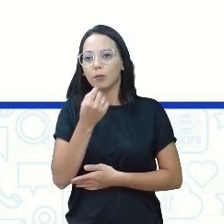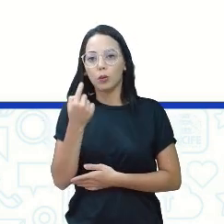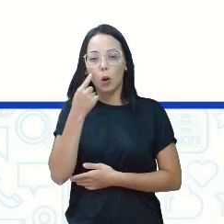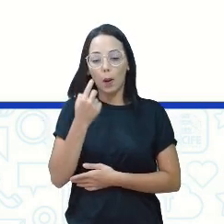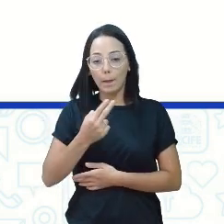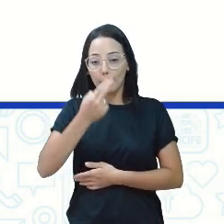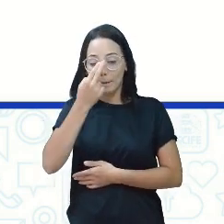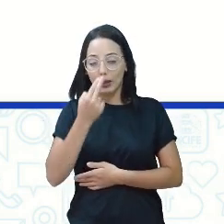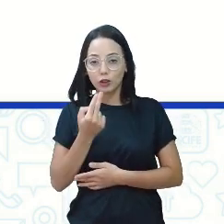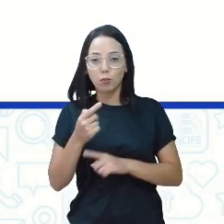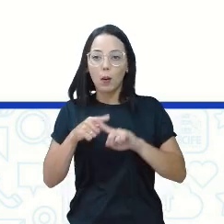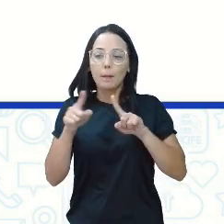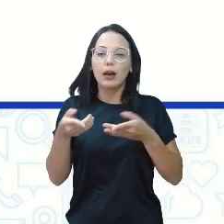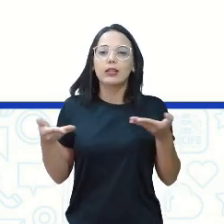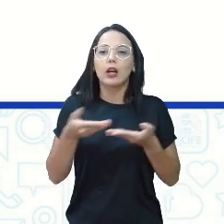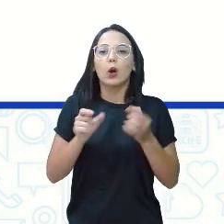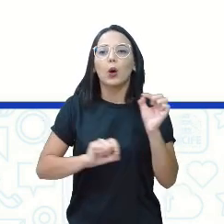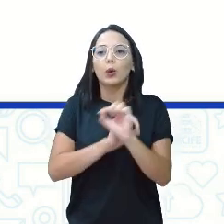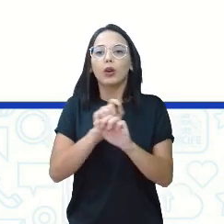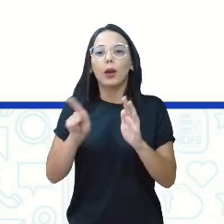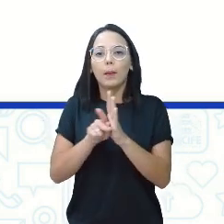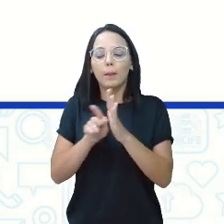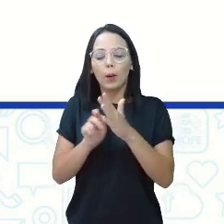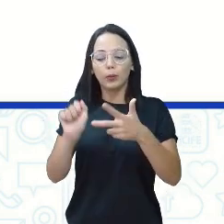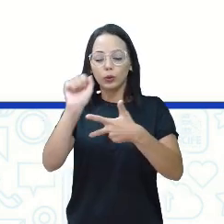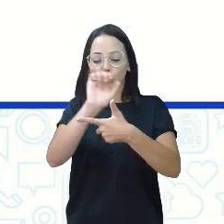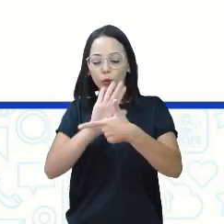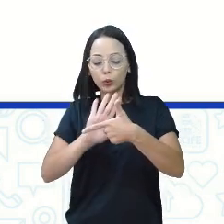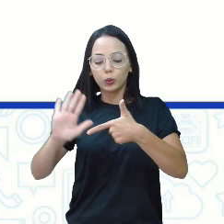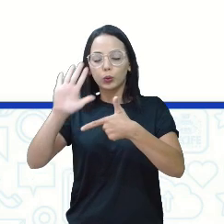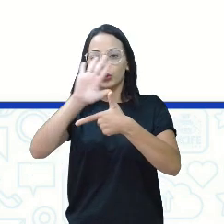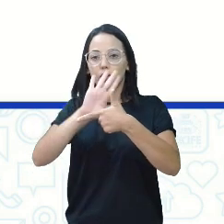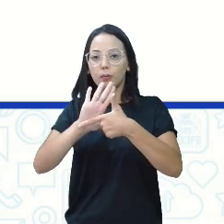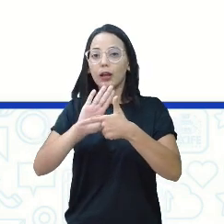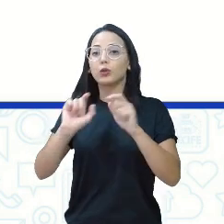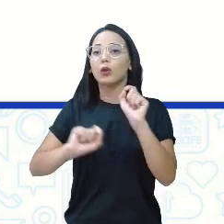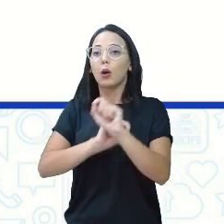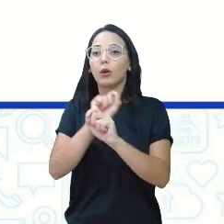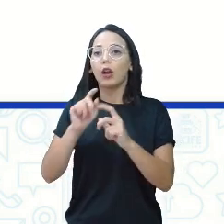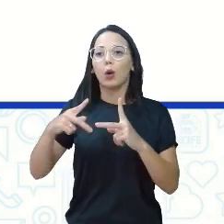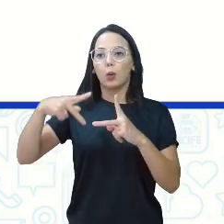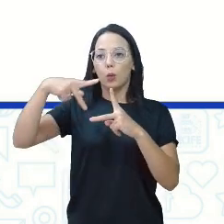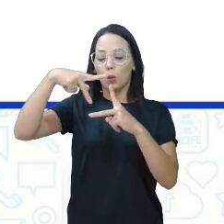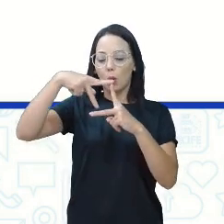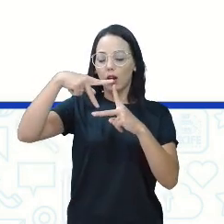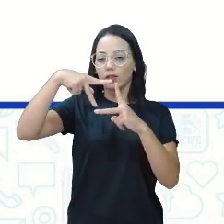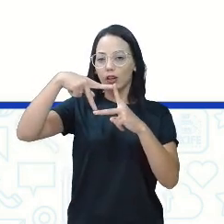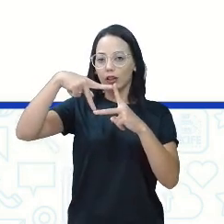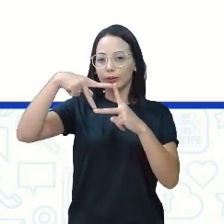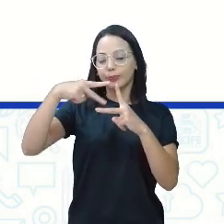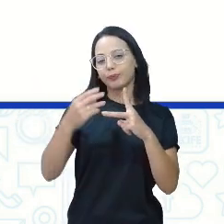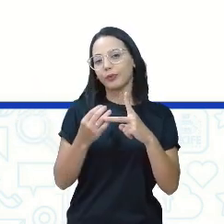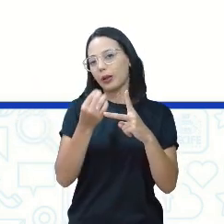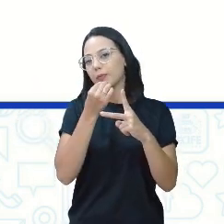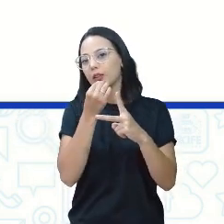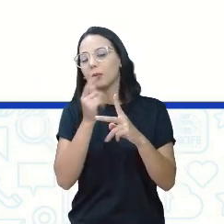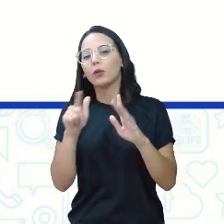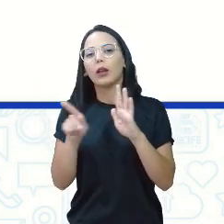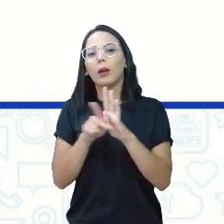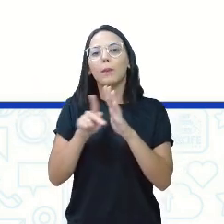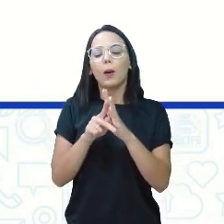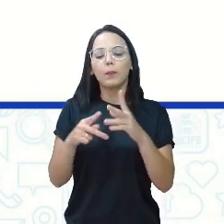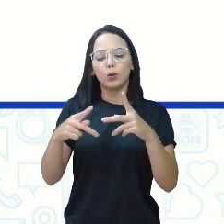Mesma situação, só que agora meu espaço para ocupar vai ser de 1 quadrado, tá? Supondo que temos uma